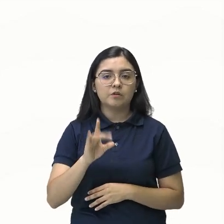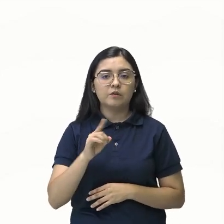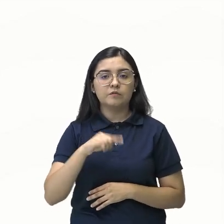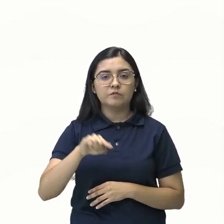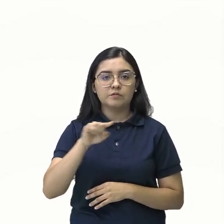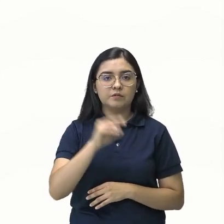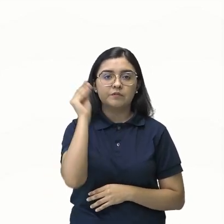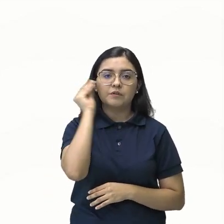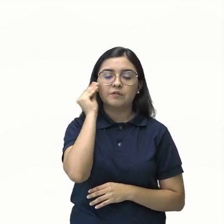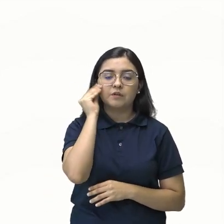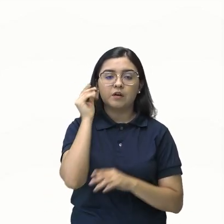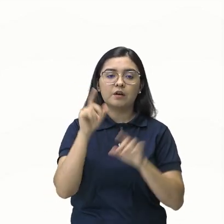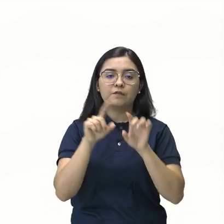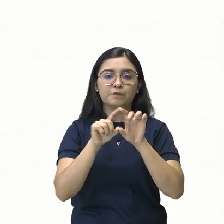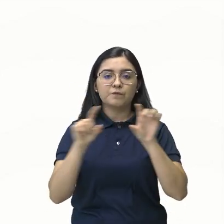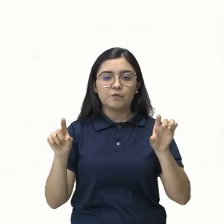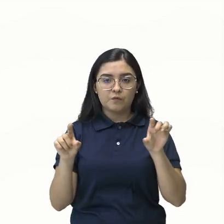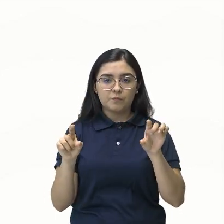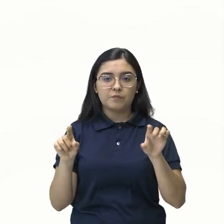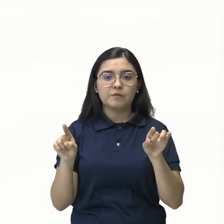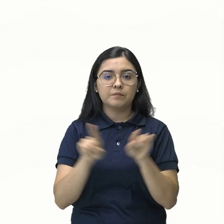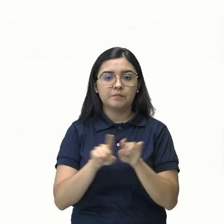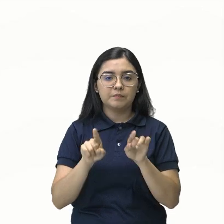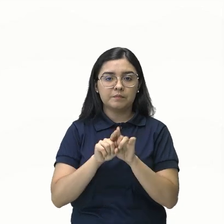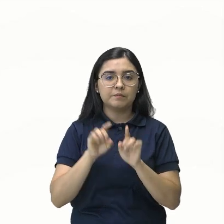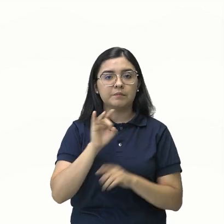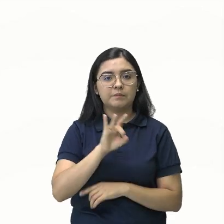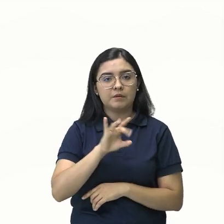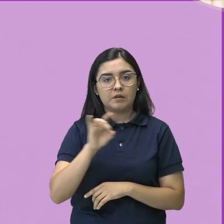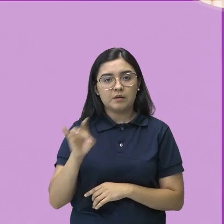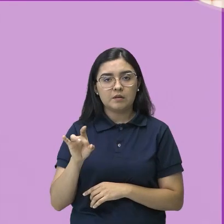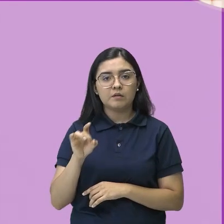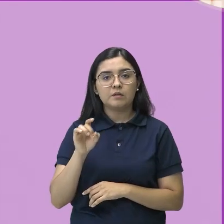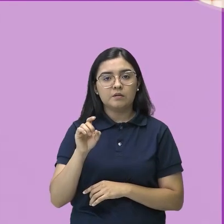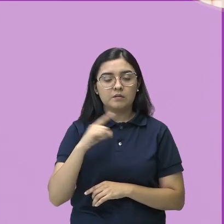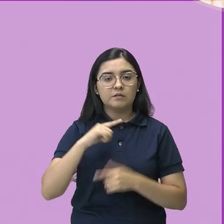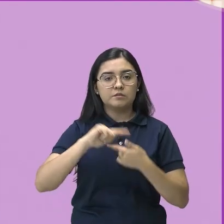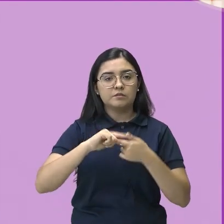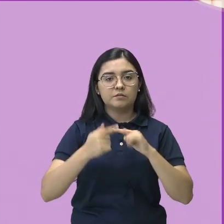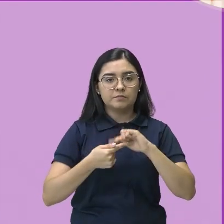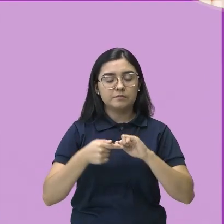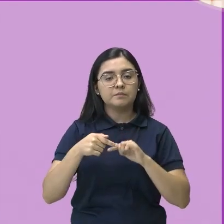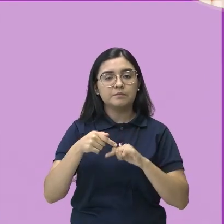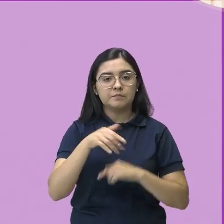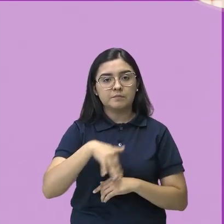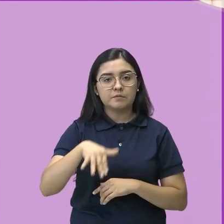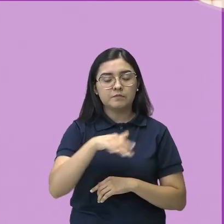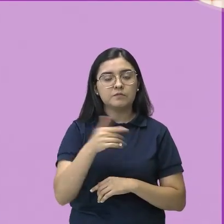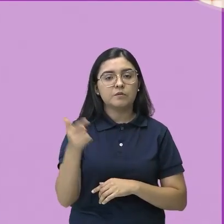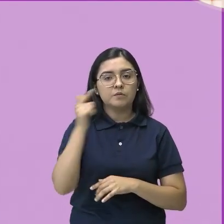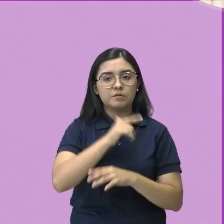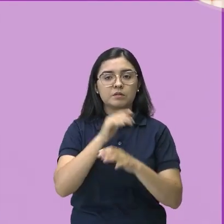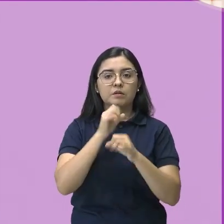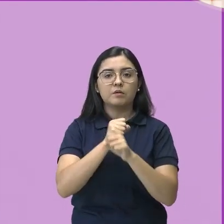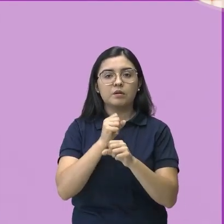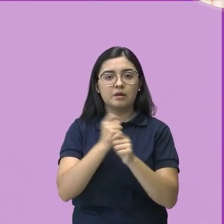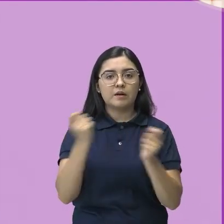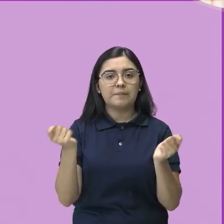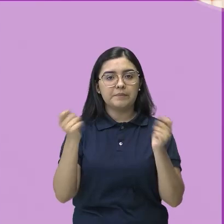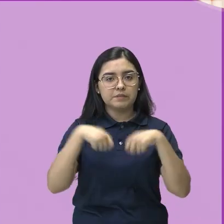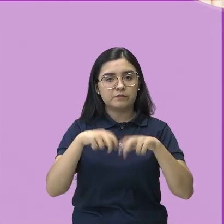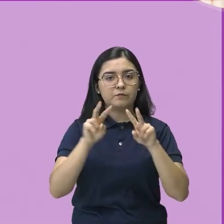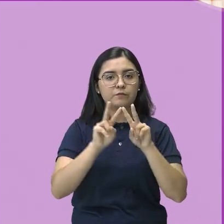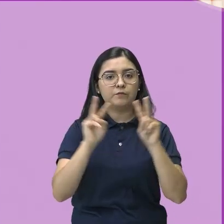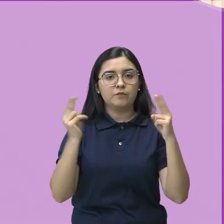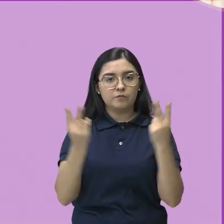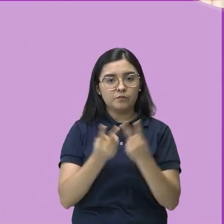aí a formulazinha, tá? Para cada uma das figuras espaciais, e aí você consegue calcular aí a capacidade, né?